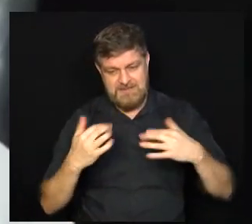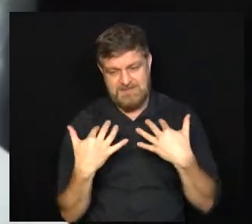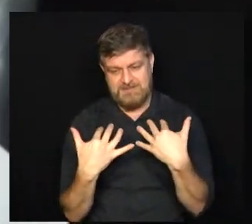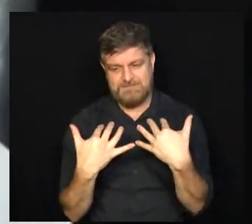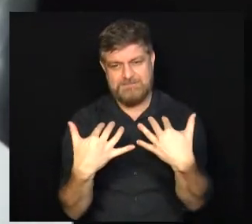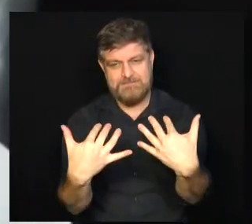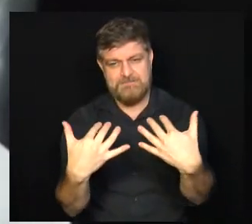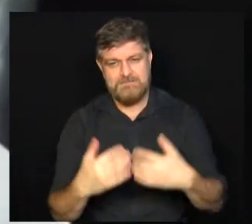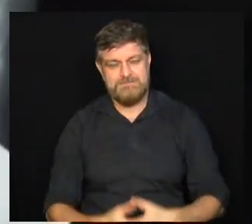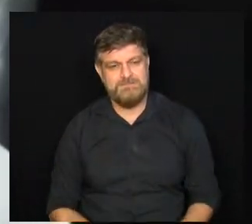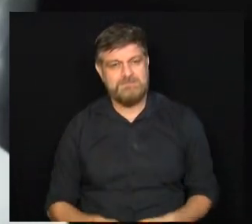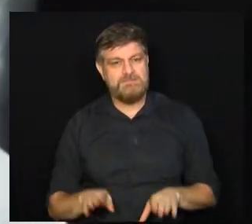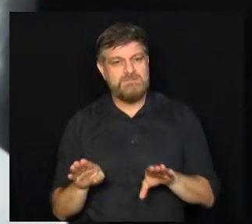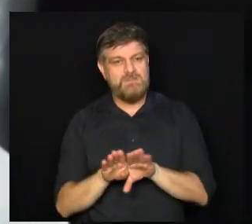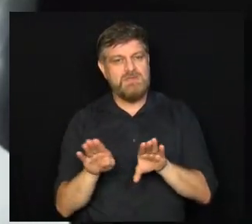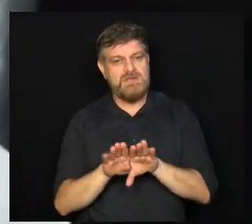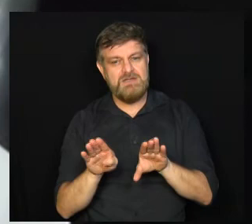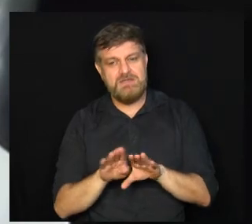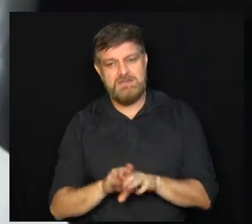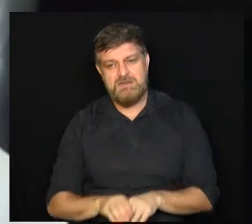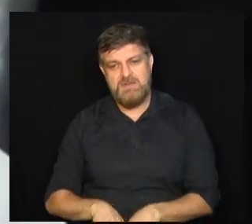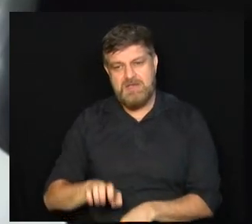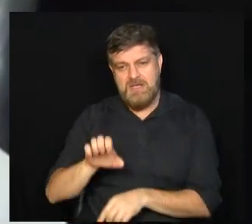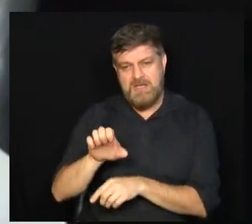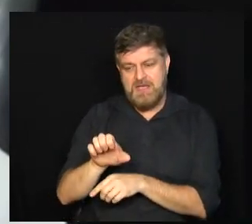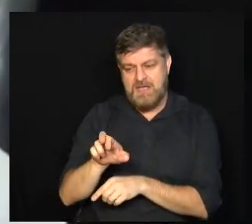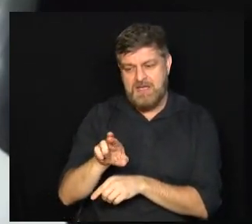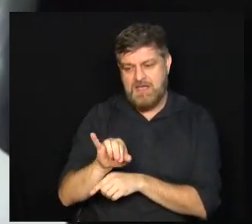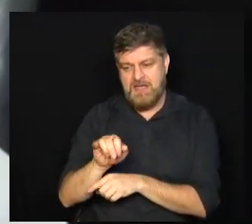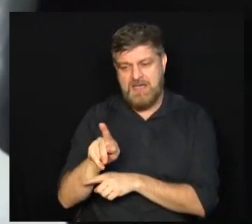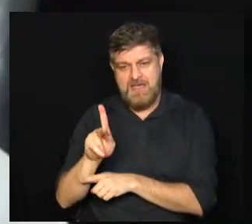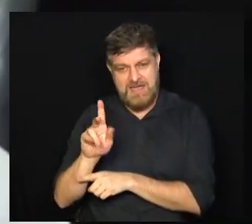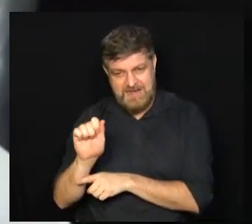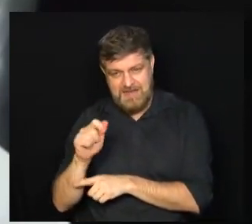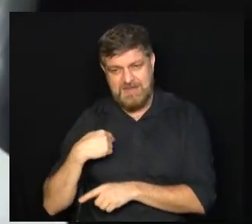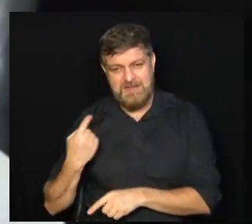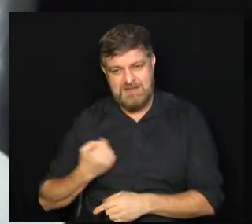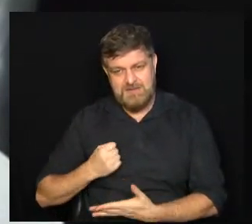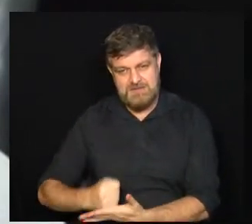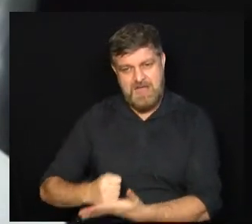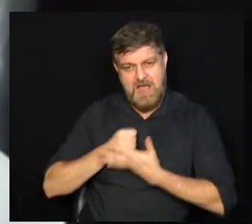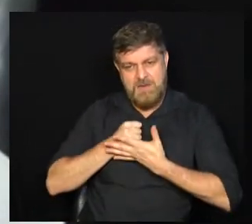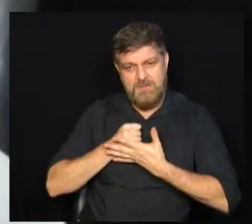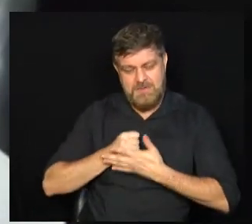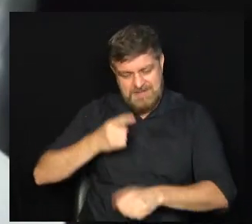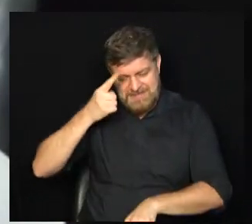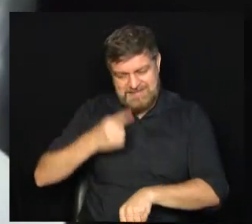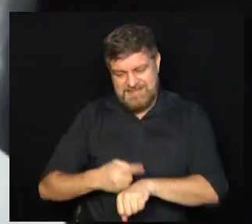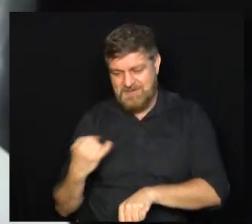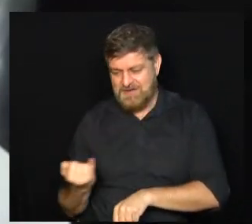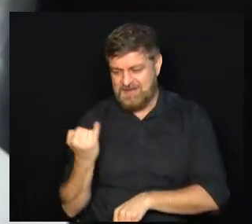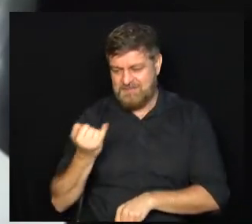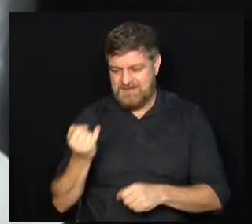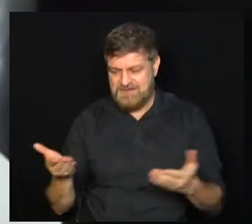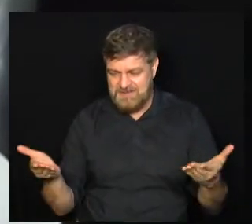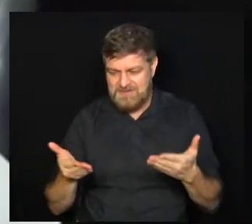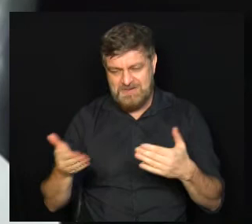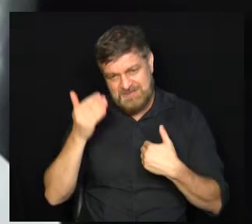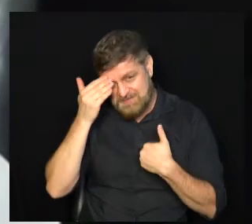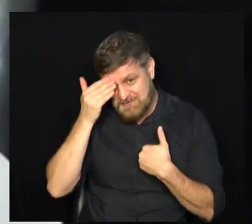telespectadores e agradeço também a Érica do Cerimonial da Câmara, que nos apoiou nesse momento tão importante de hoje. Muito